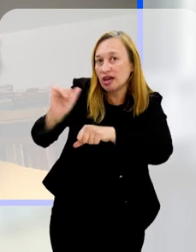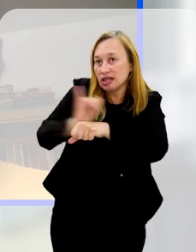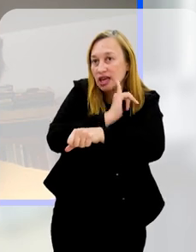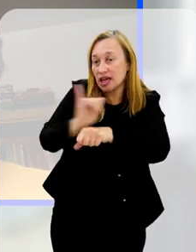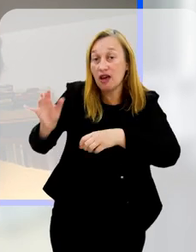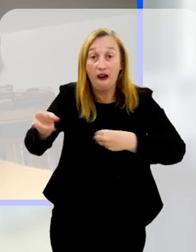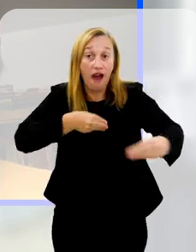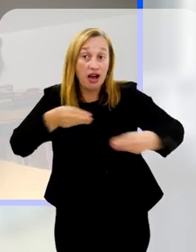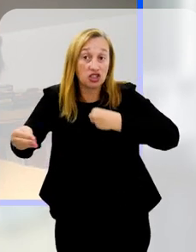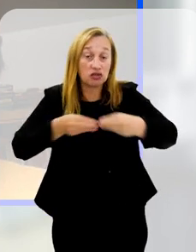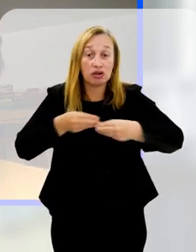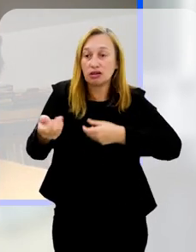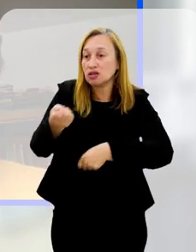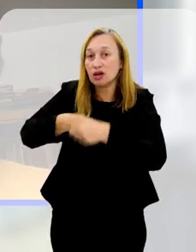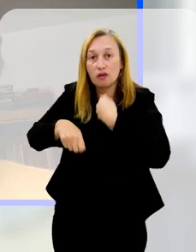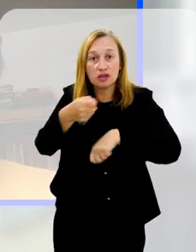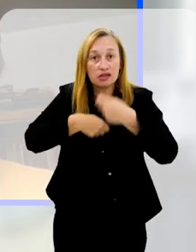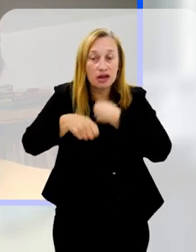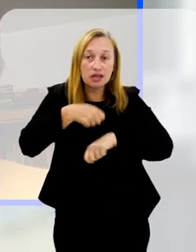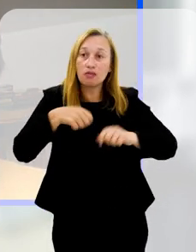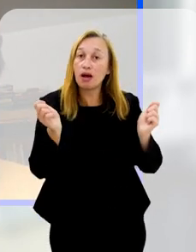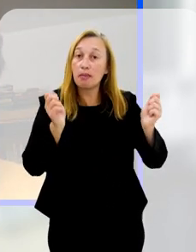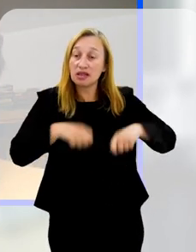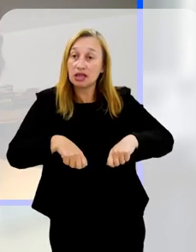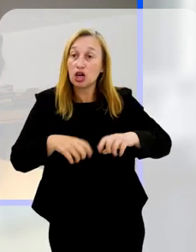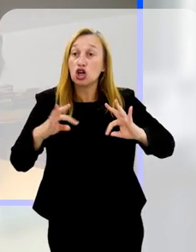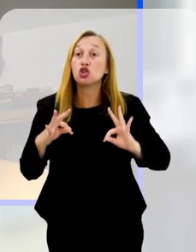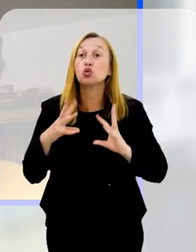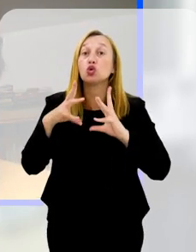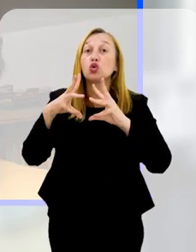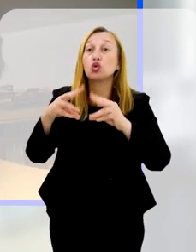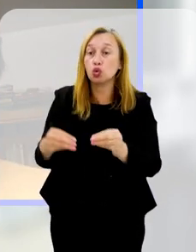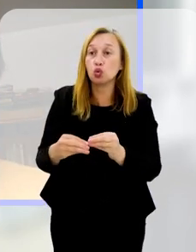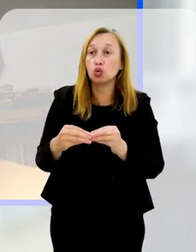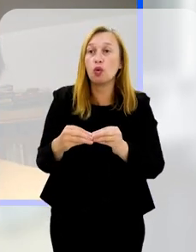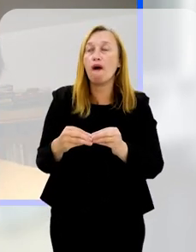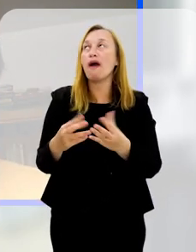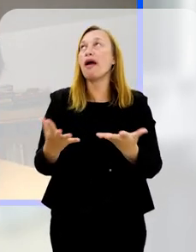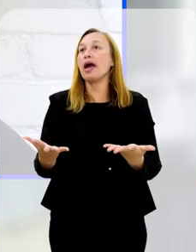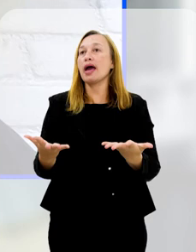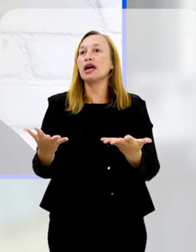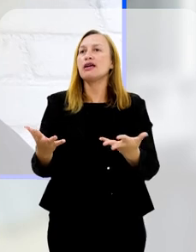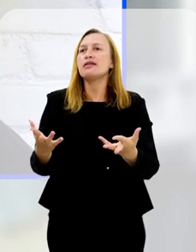articulação, capacidade de negociação. Isso tudo está, de certa maneira,